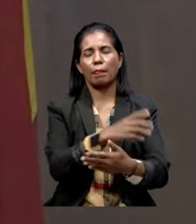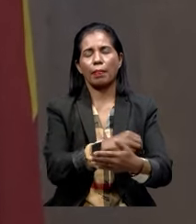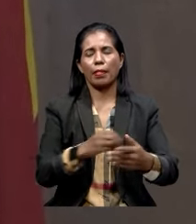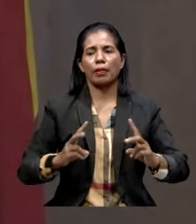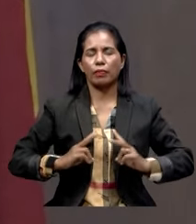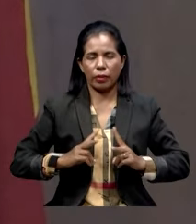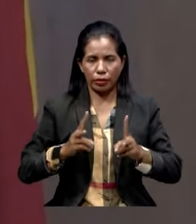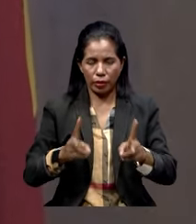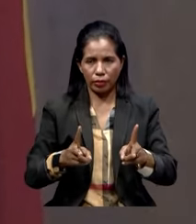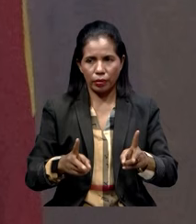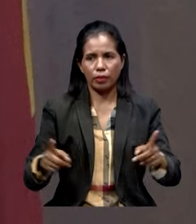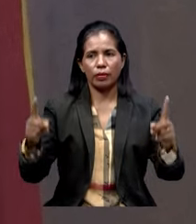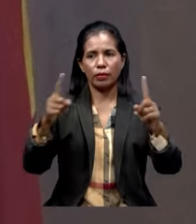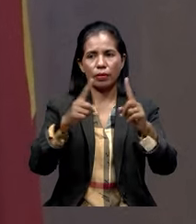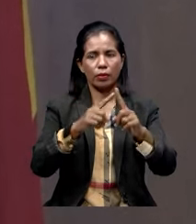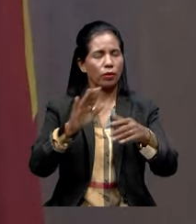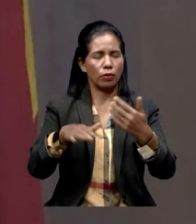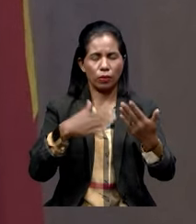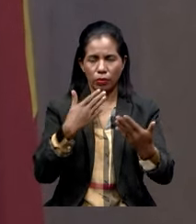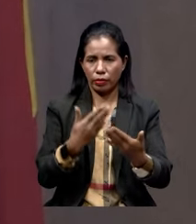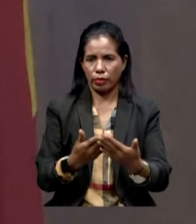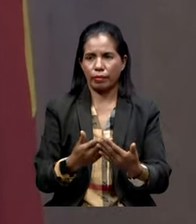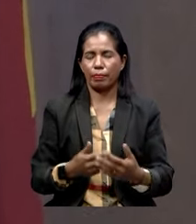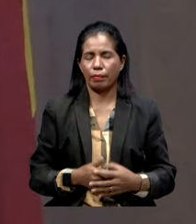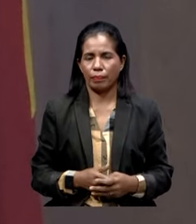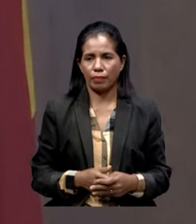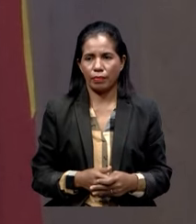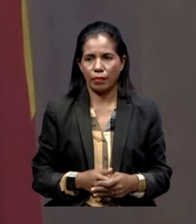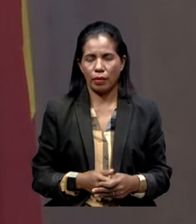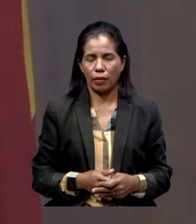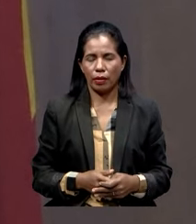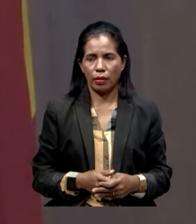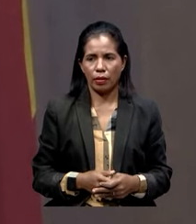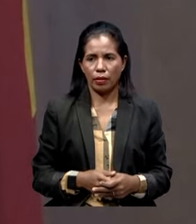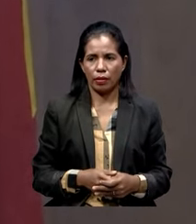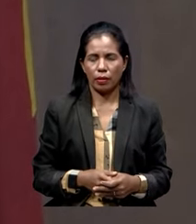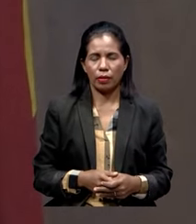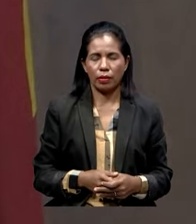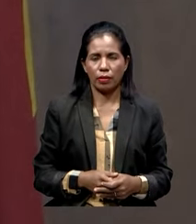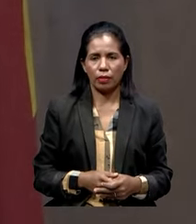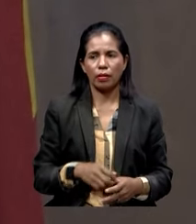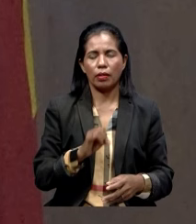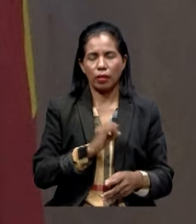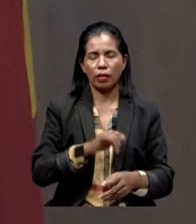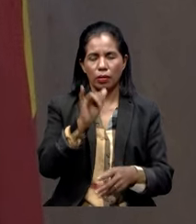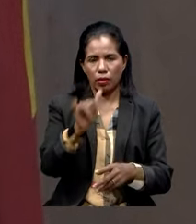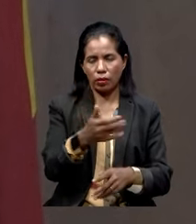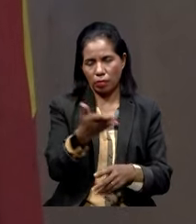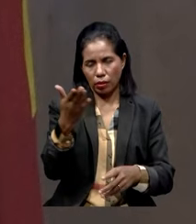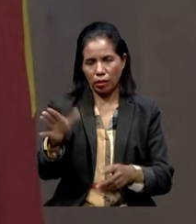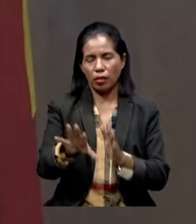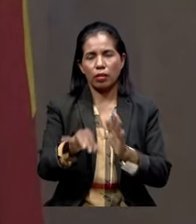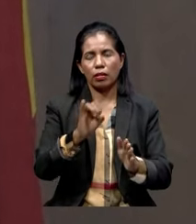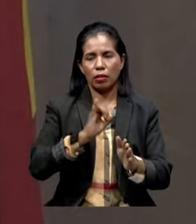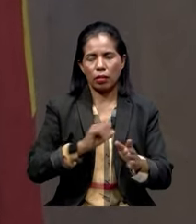e que tudo farei para que, ao concluir as minhas funções,